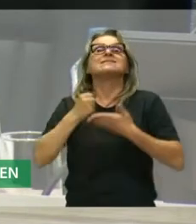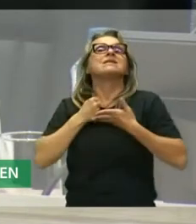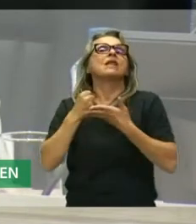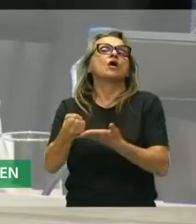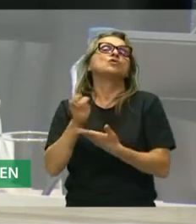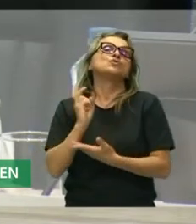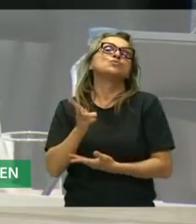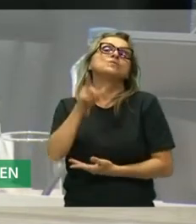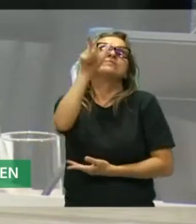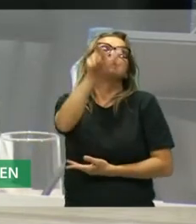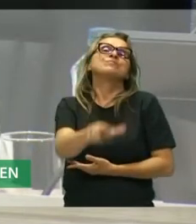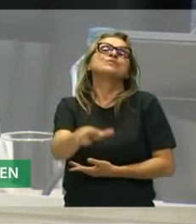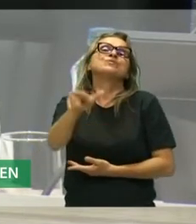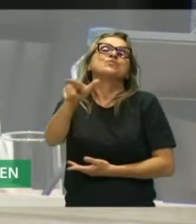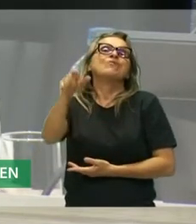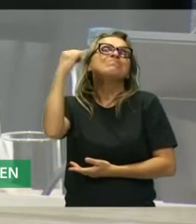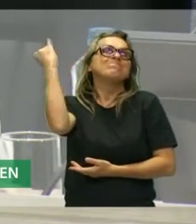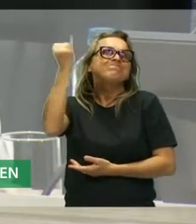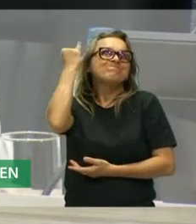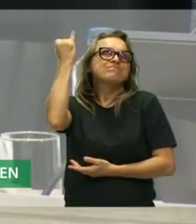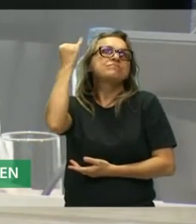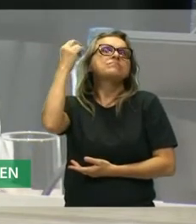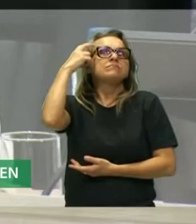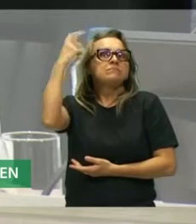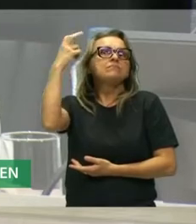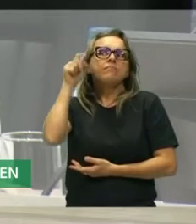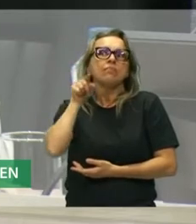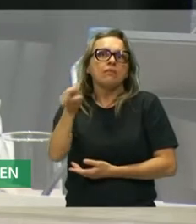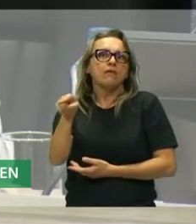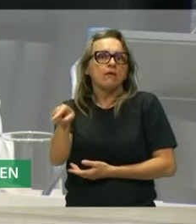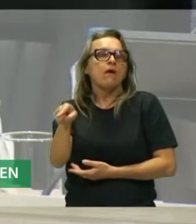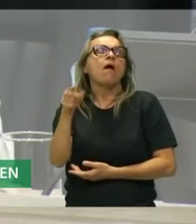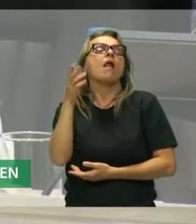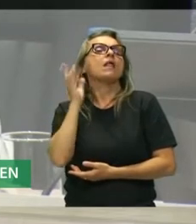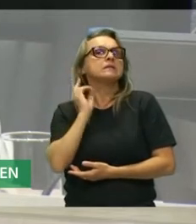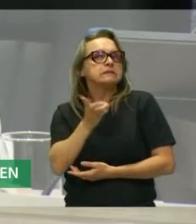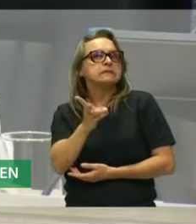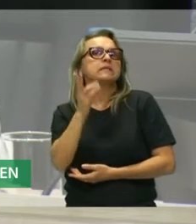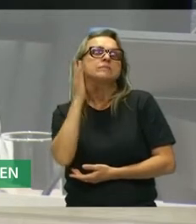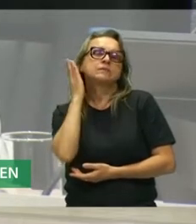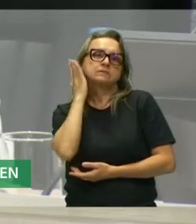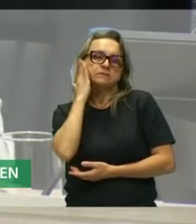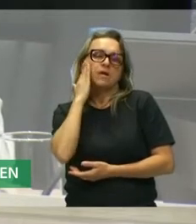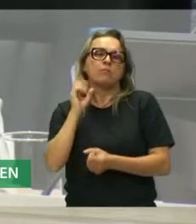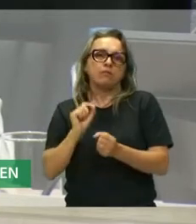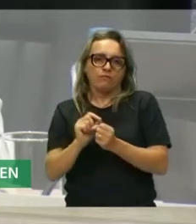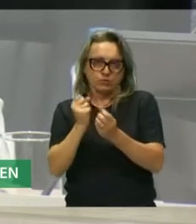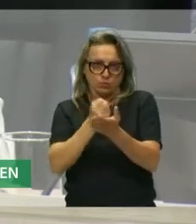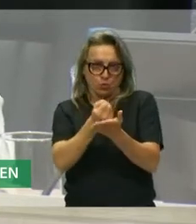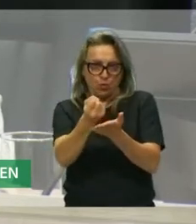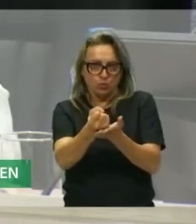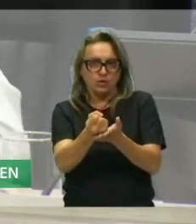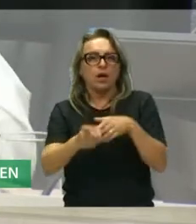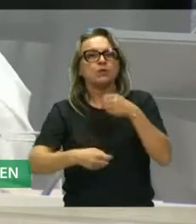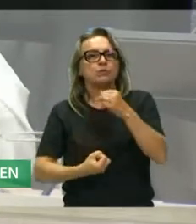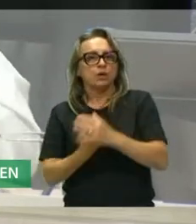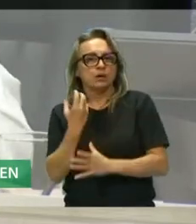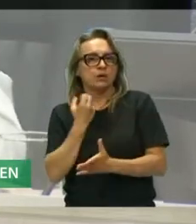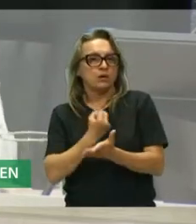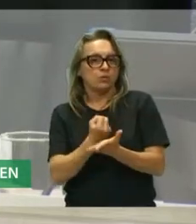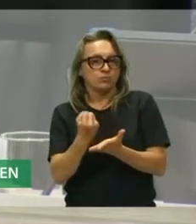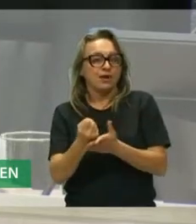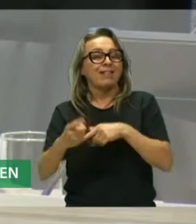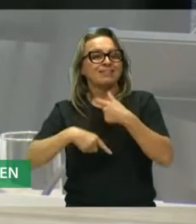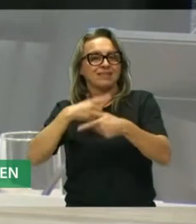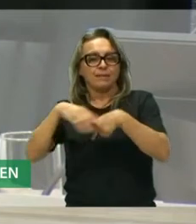de especialistas. Então, ela tem elaborado esses contratos, depois, na sequência, eles passam para a mão